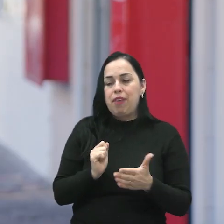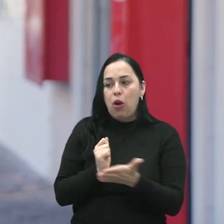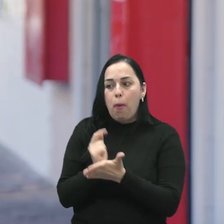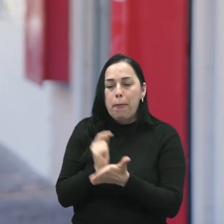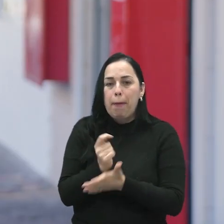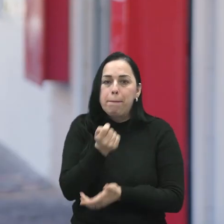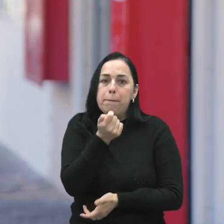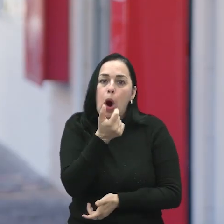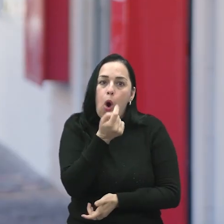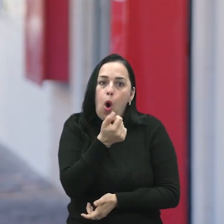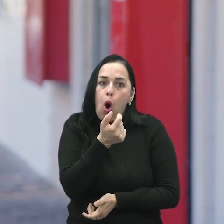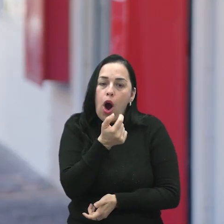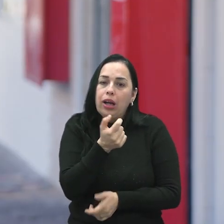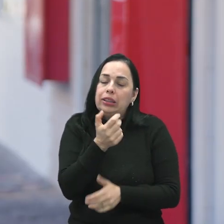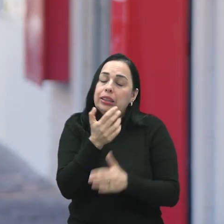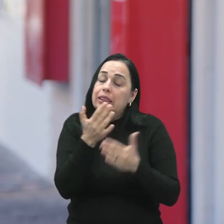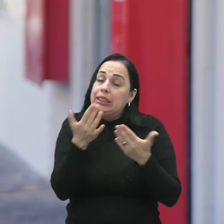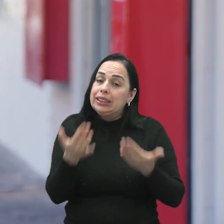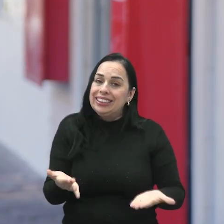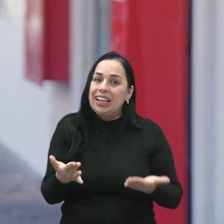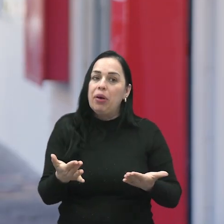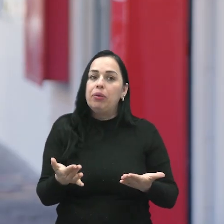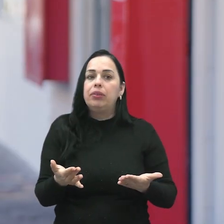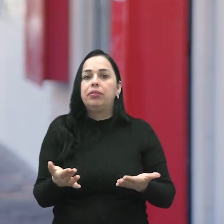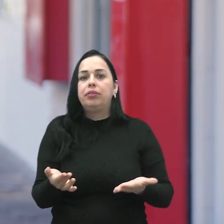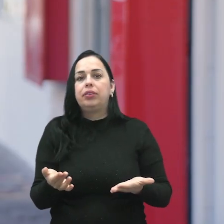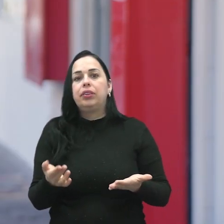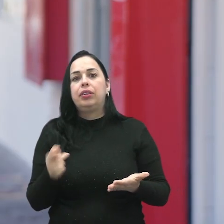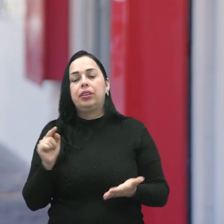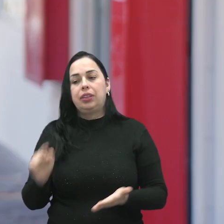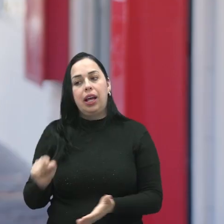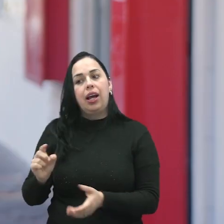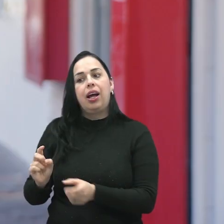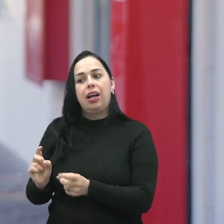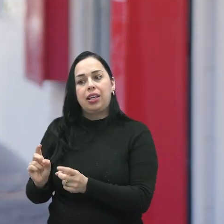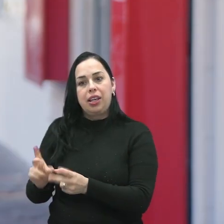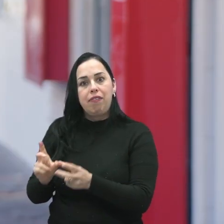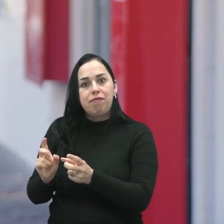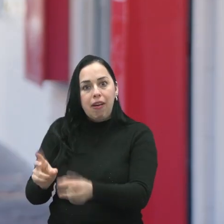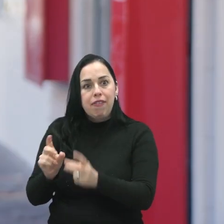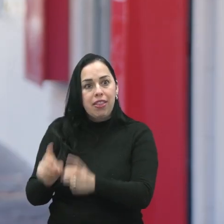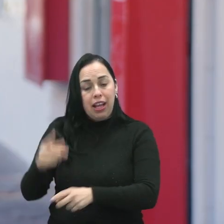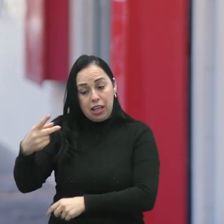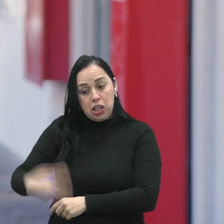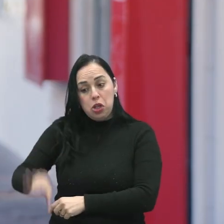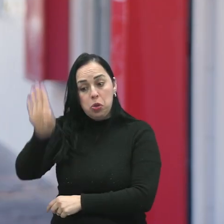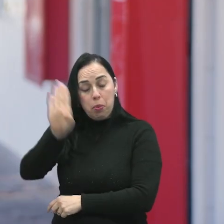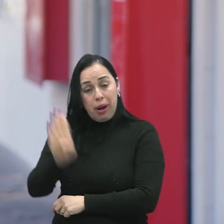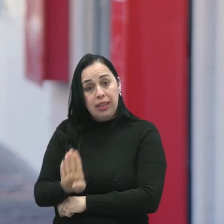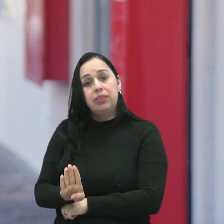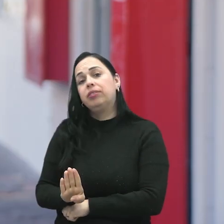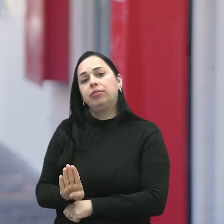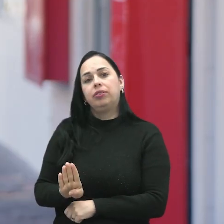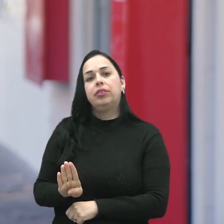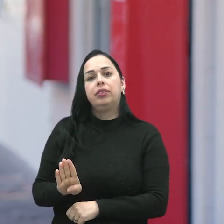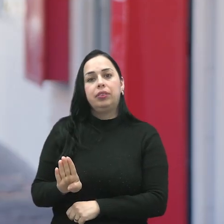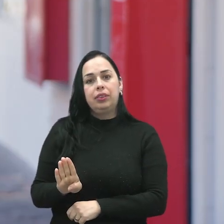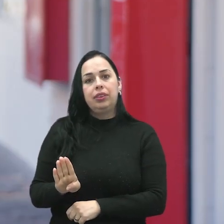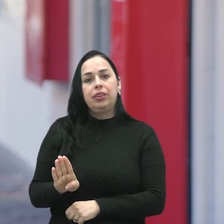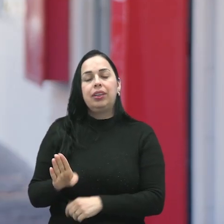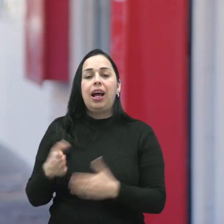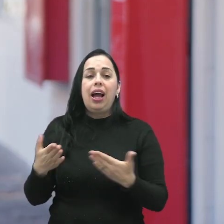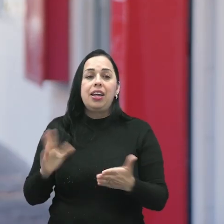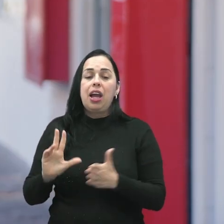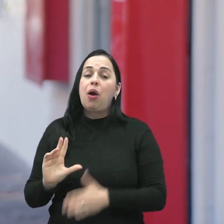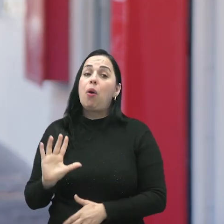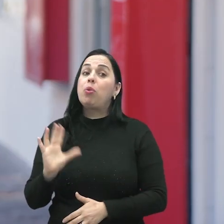menos e aí, teoricamente, essa carne deve sobrar aqui no mercado interno e lei da